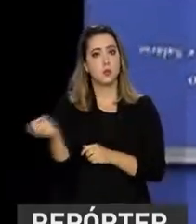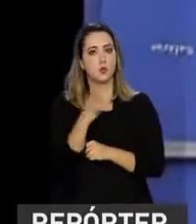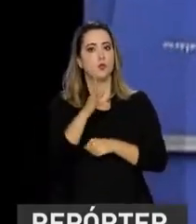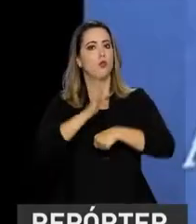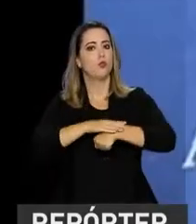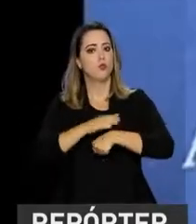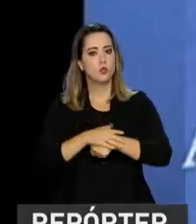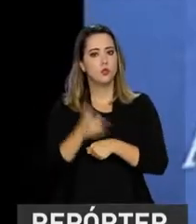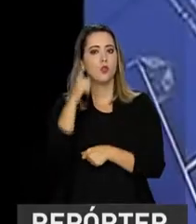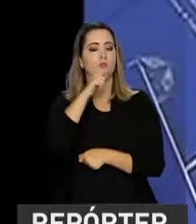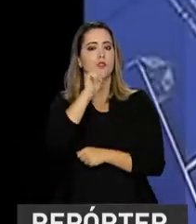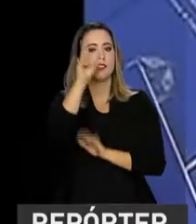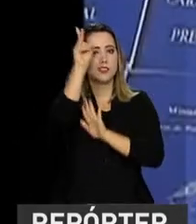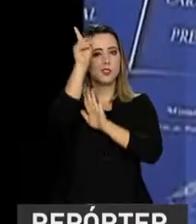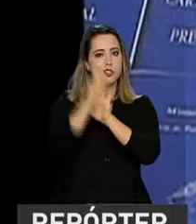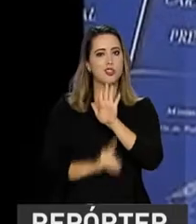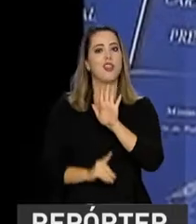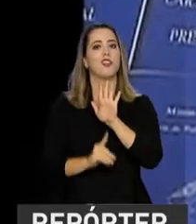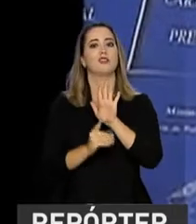a aquisição de direitos.